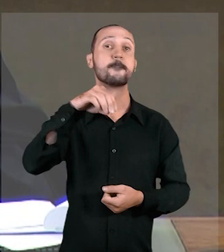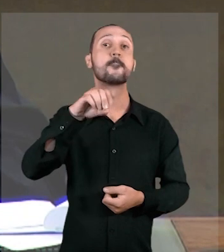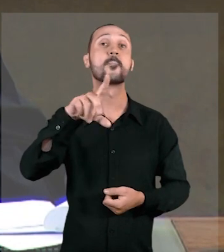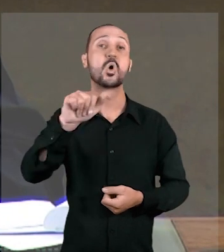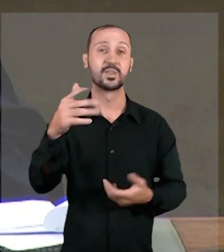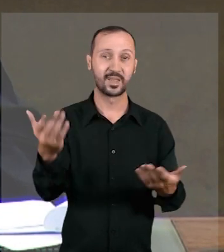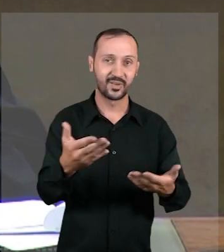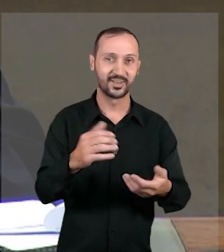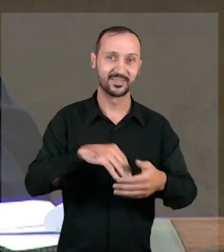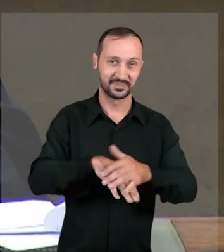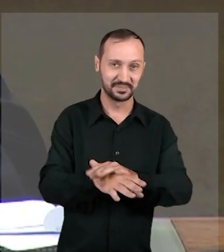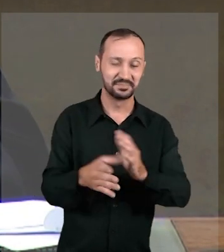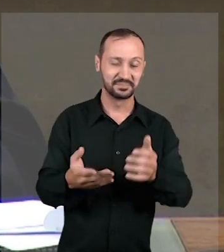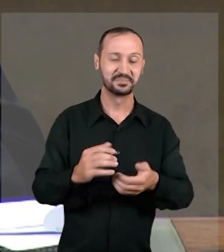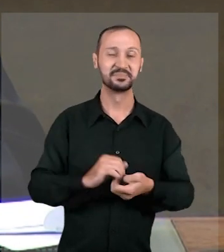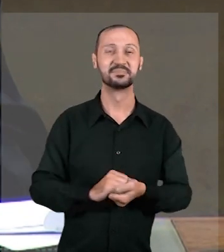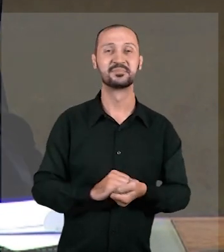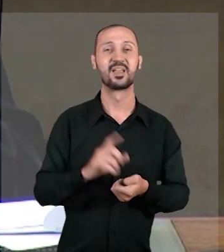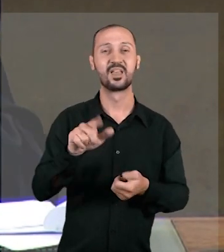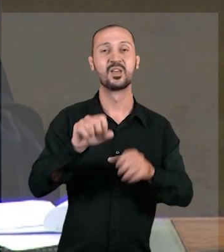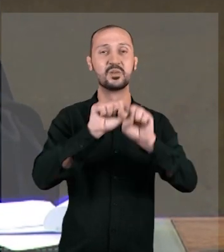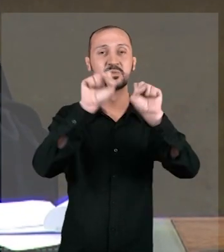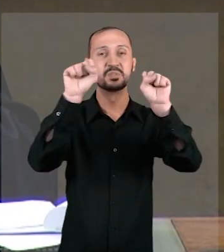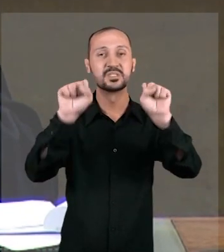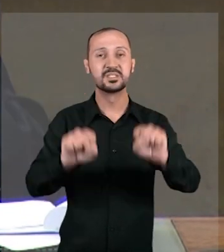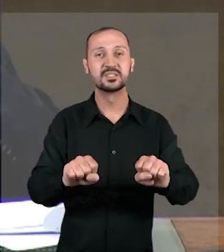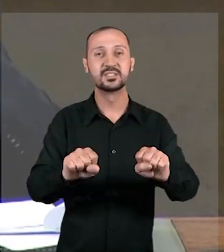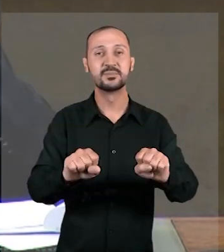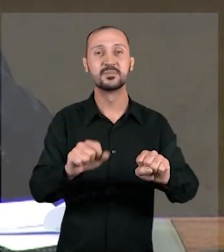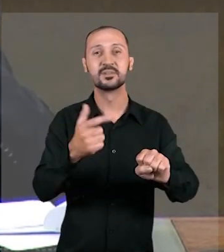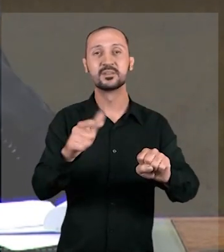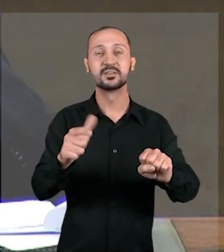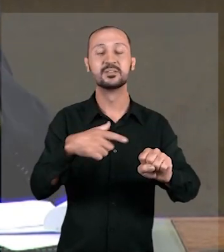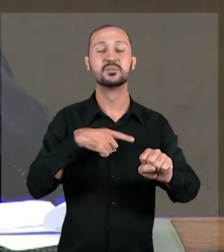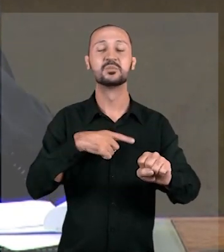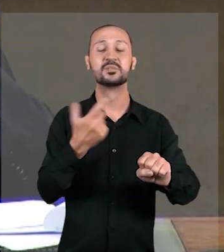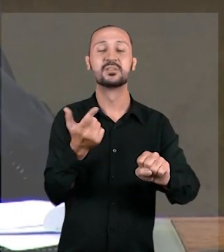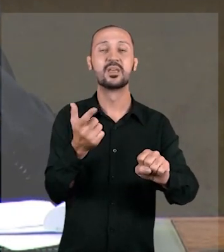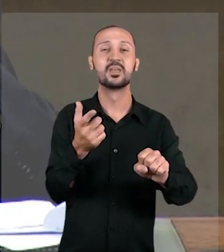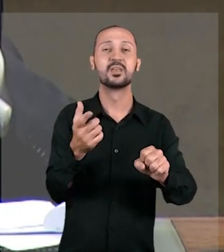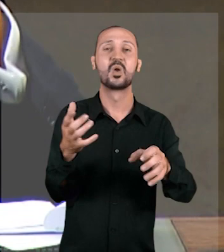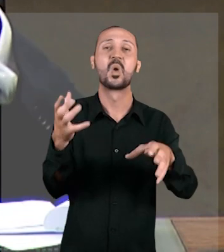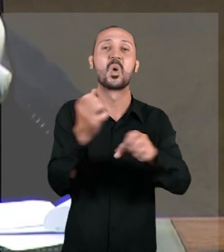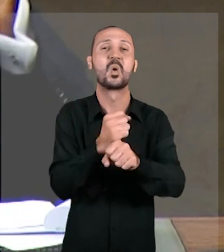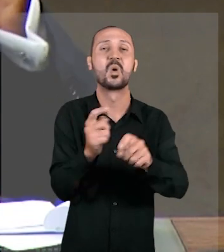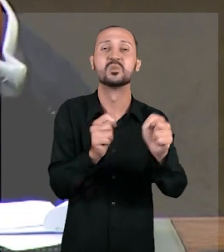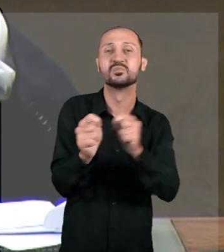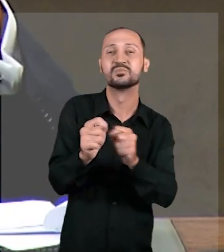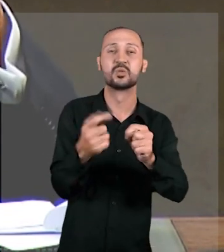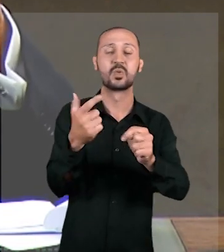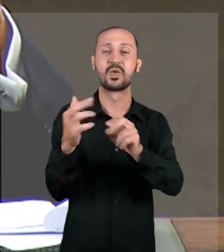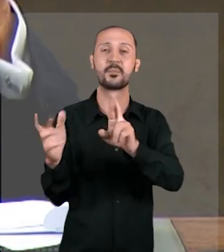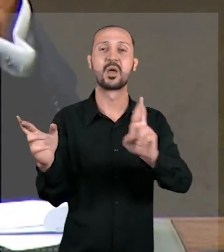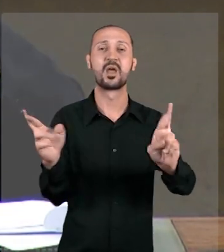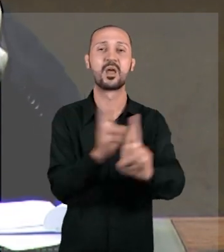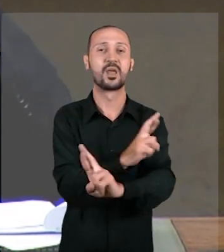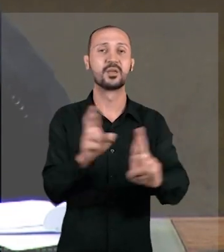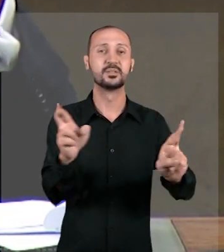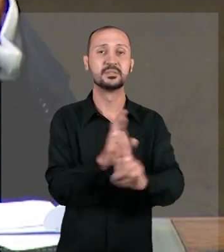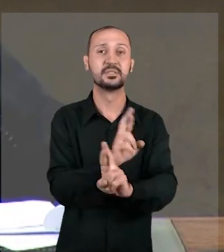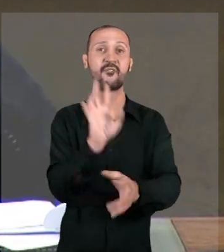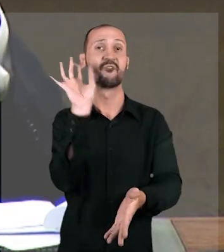moda, é um sistema em que não há accountability, não há uma relação